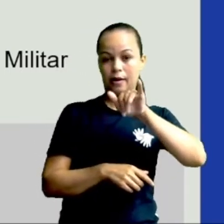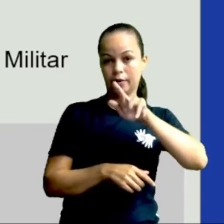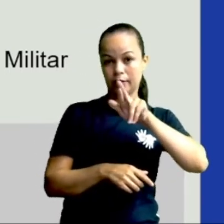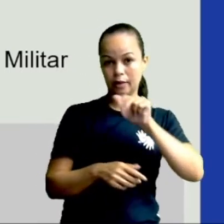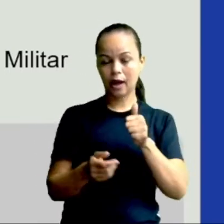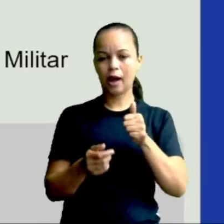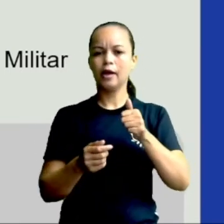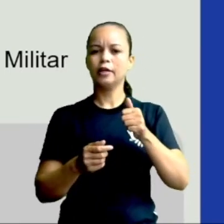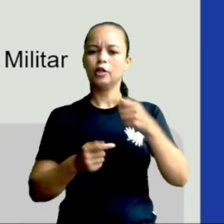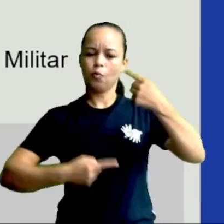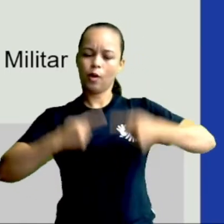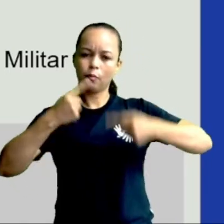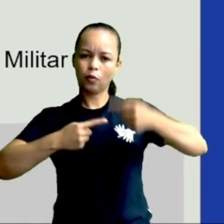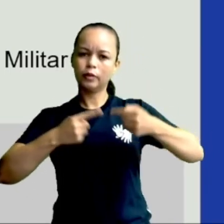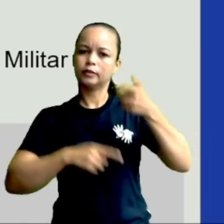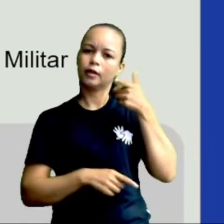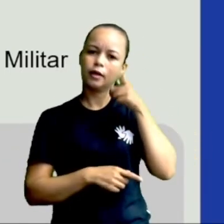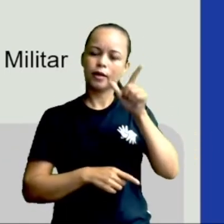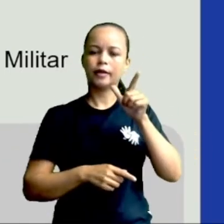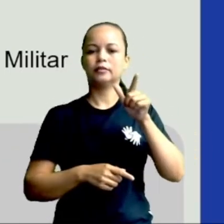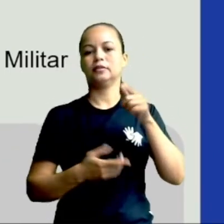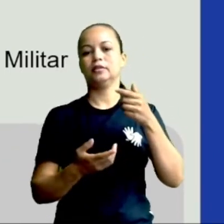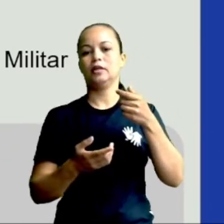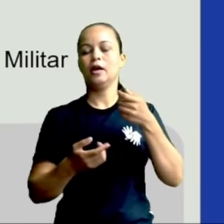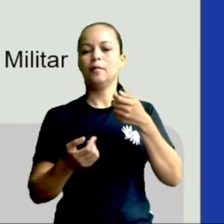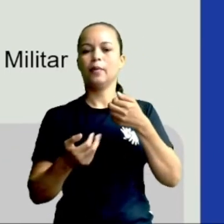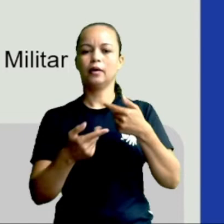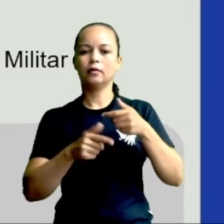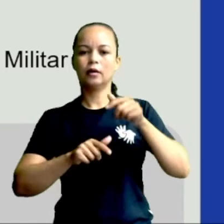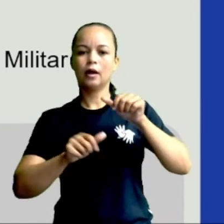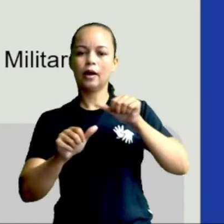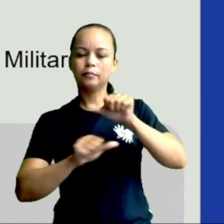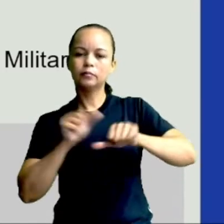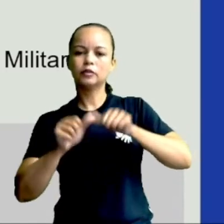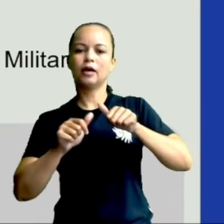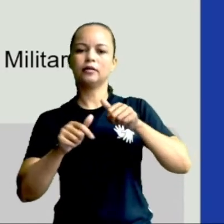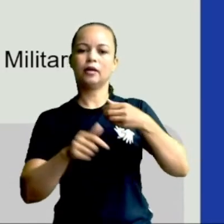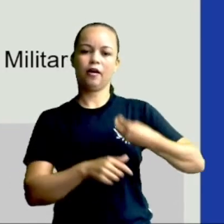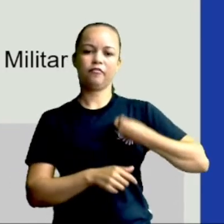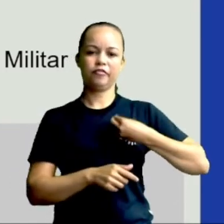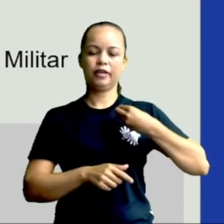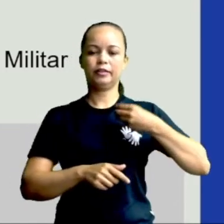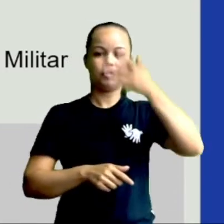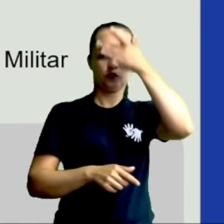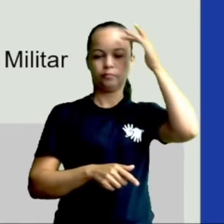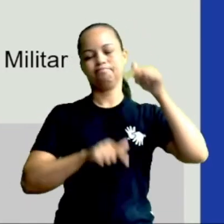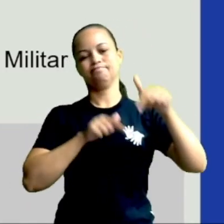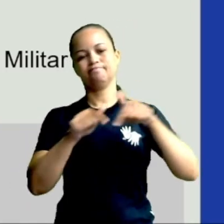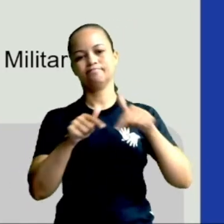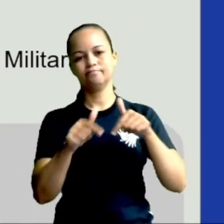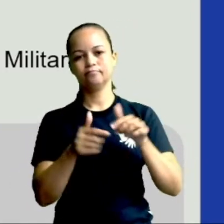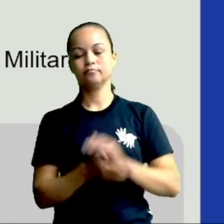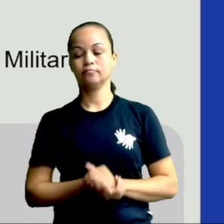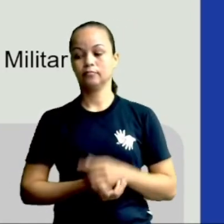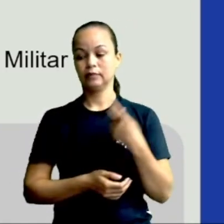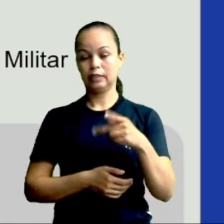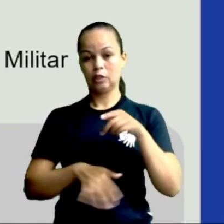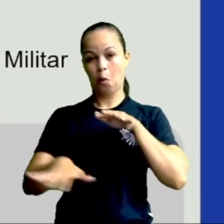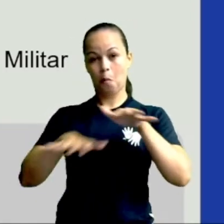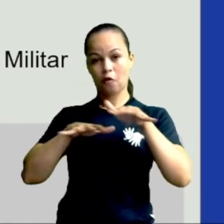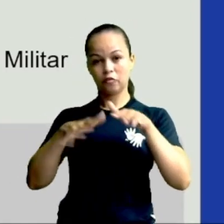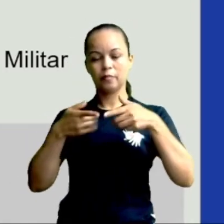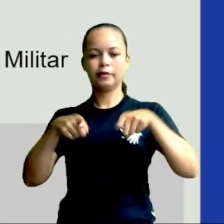trouxesse ganhos para o estilo de vida do trabalhador. Inclusive, gente, nessa época também houve um movimento